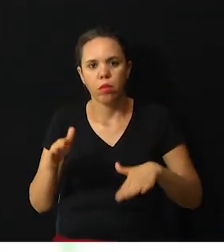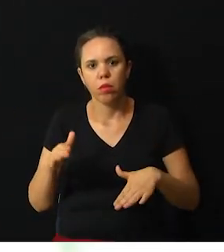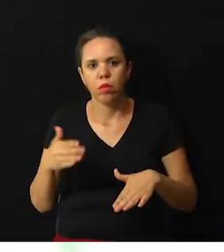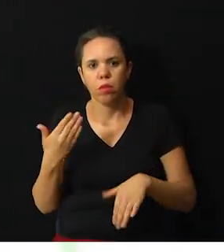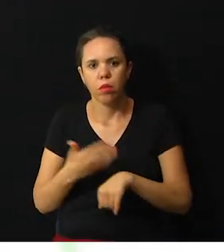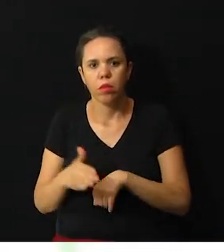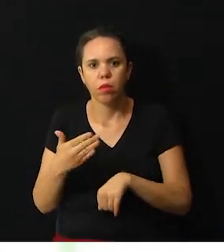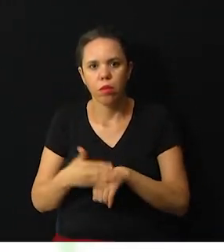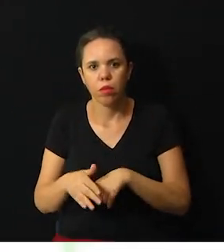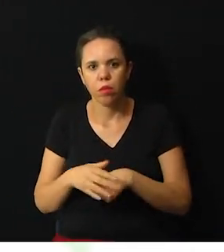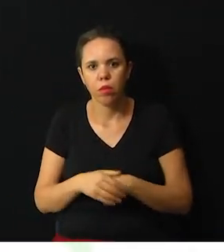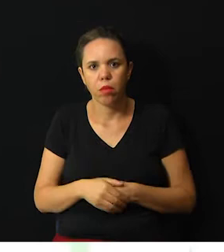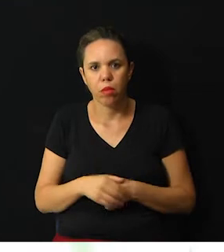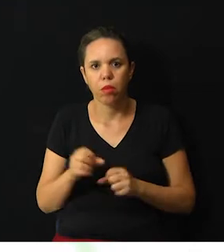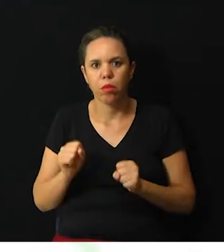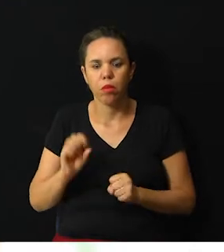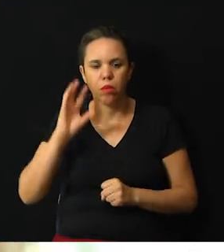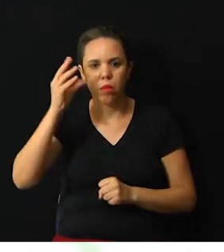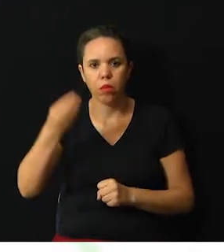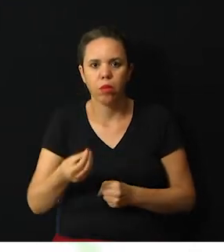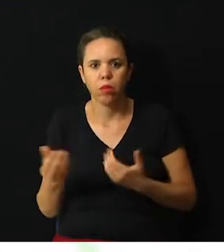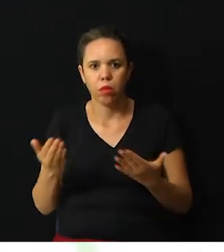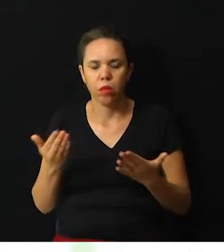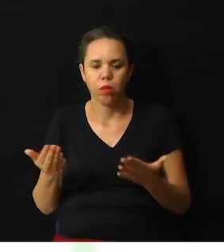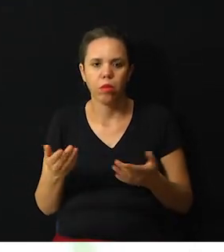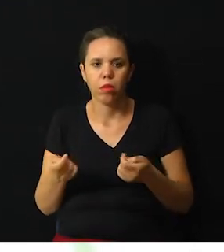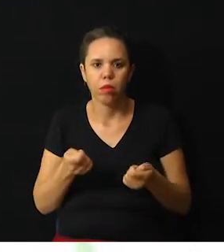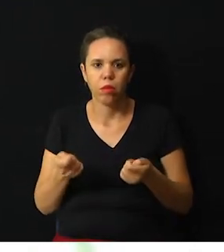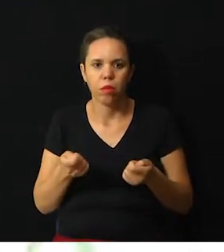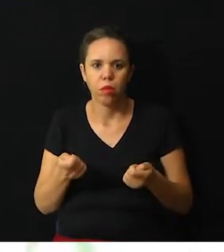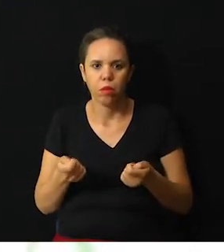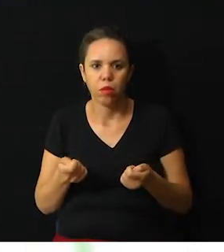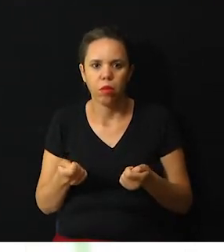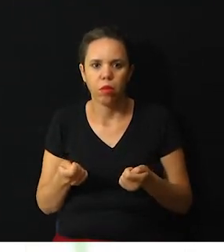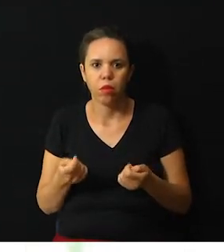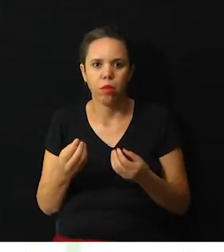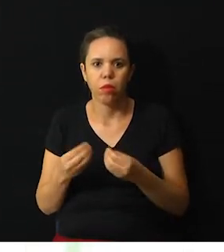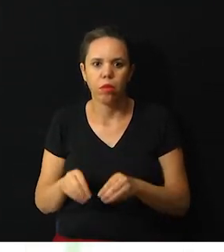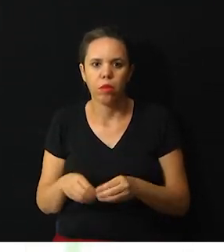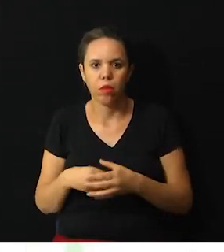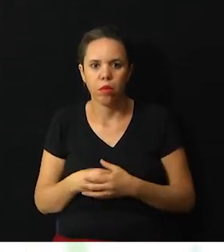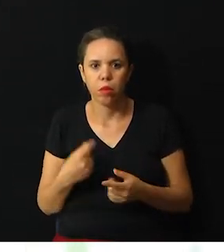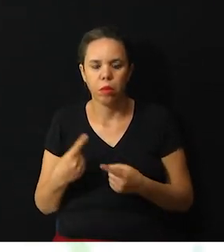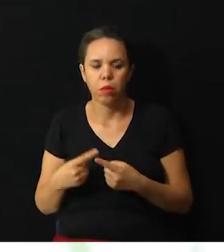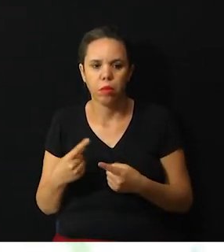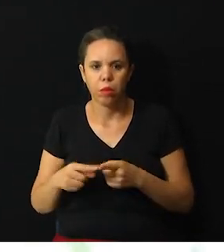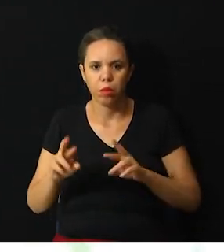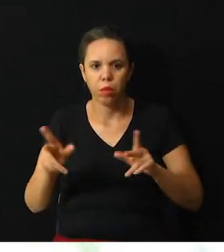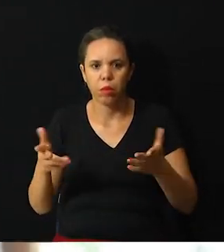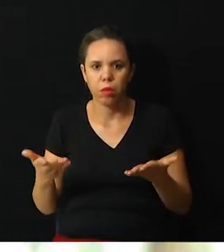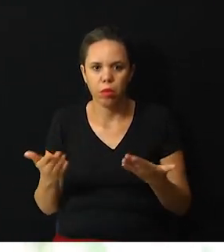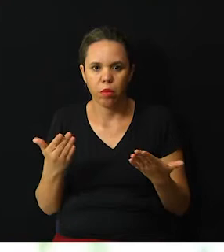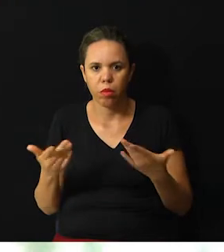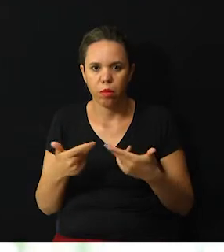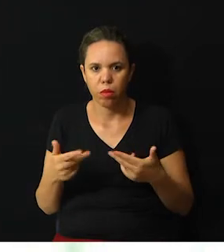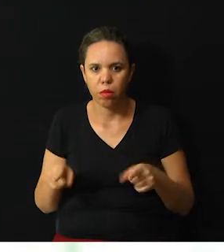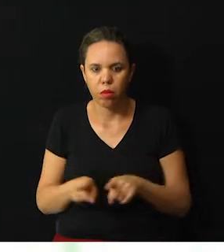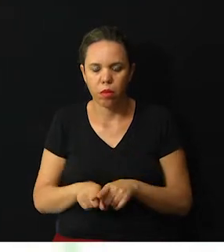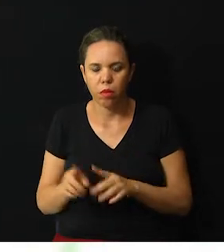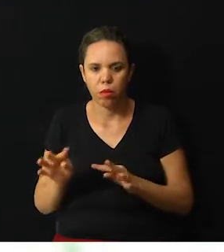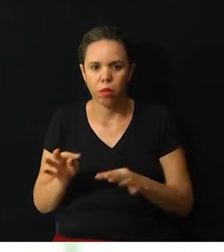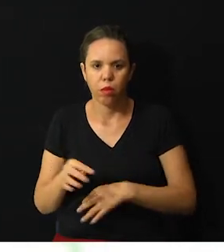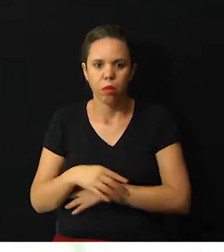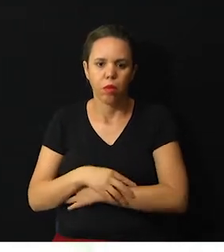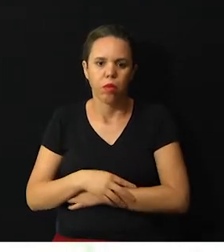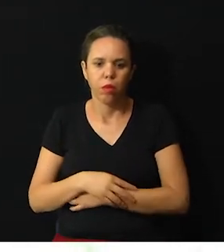vezes aplicam e etc., para a gente poder entender qual que é o domínio que está sendo mais afetado, porque isso também faz diferença em qual demência que eu